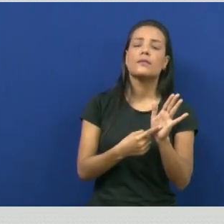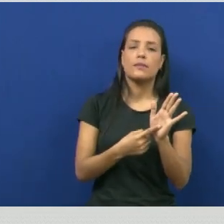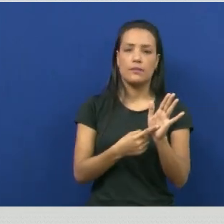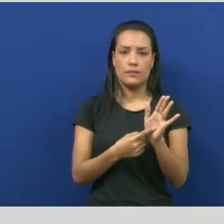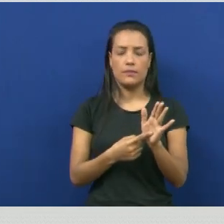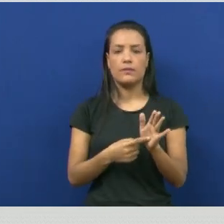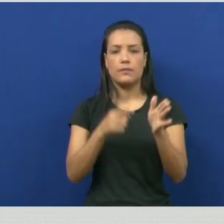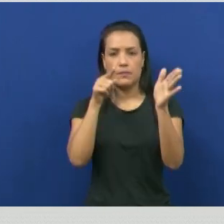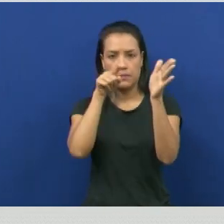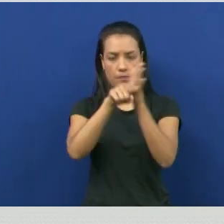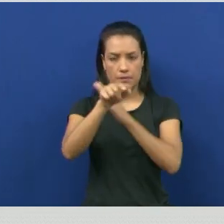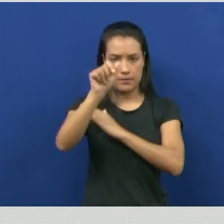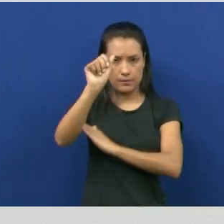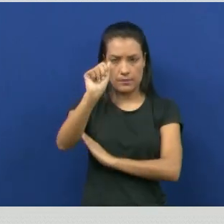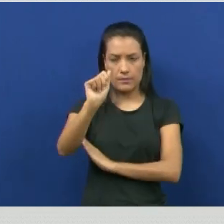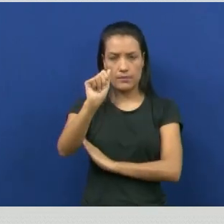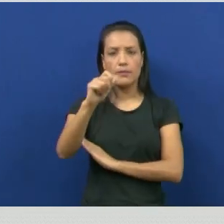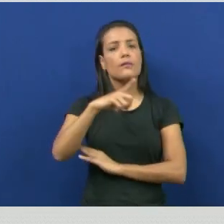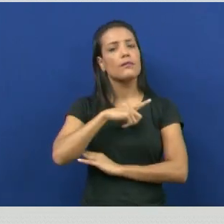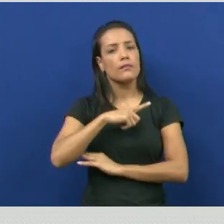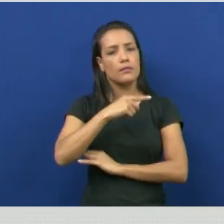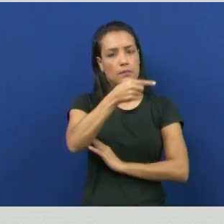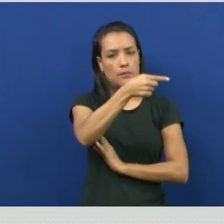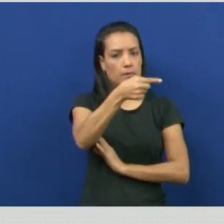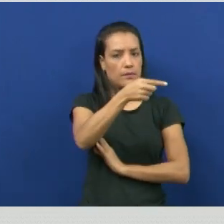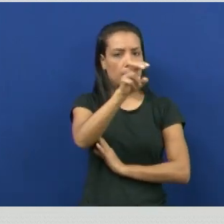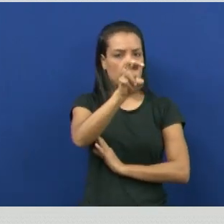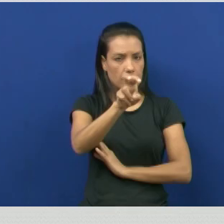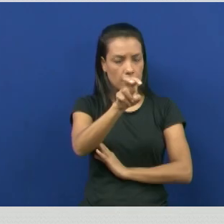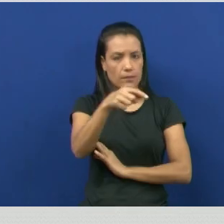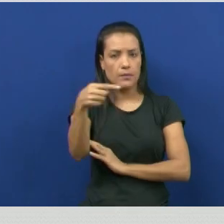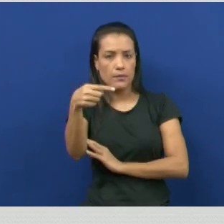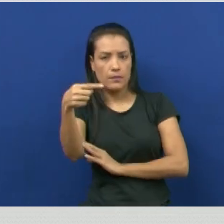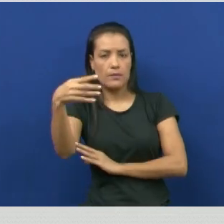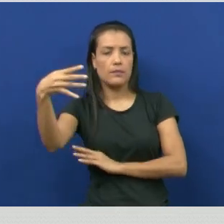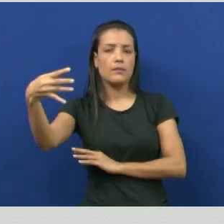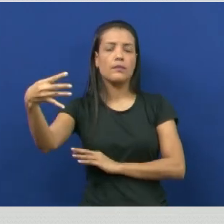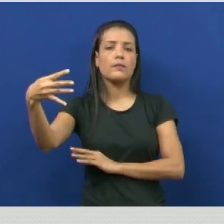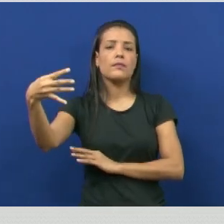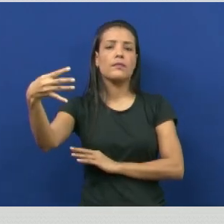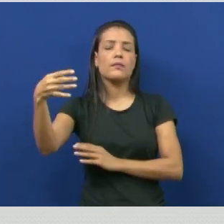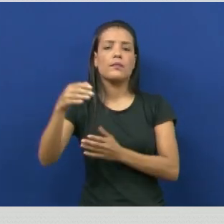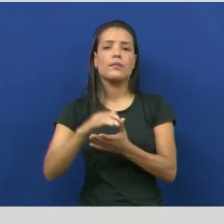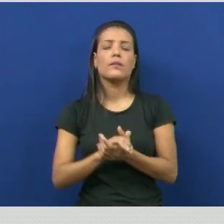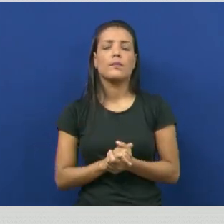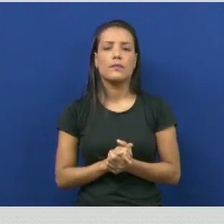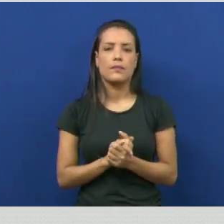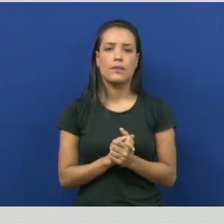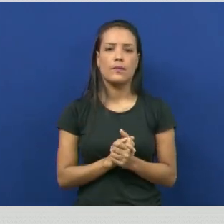A, a gente tem menos 5 e menos 4. Pela regra,